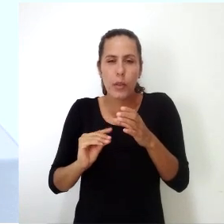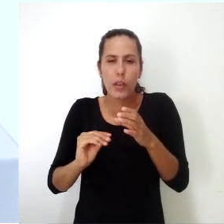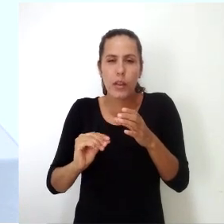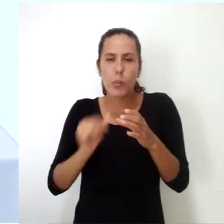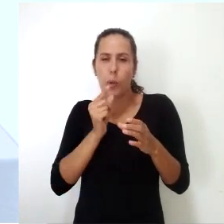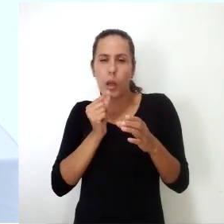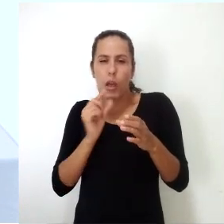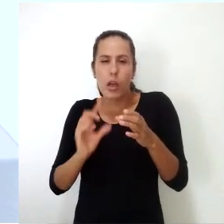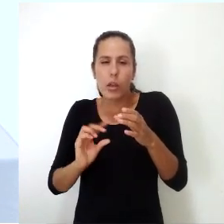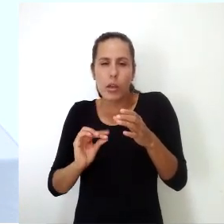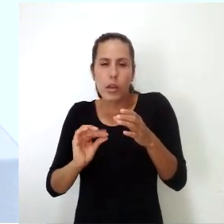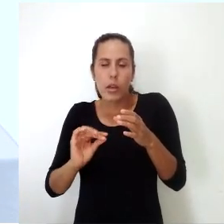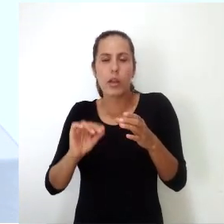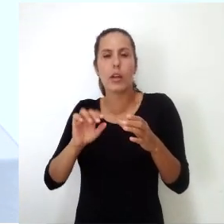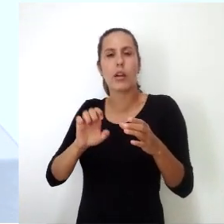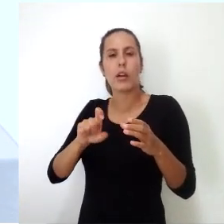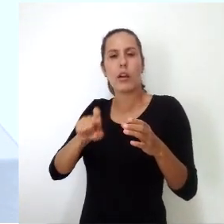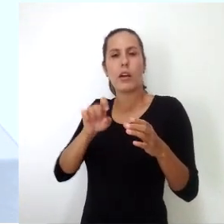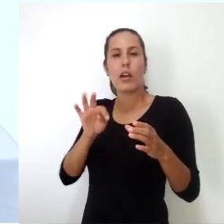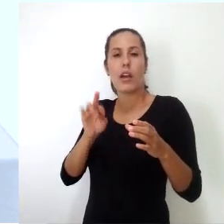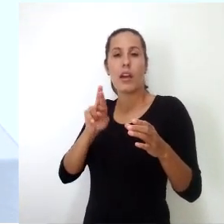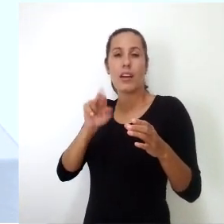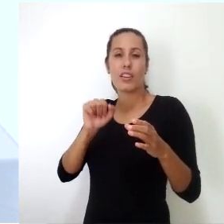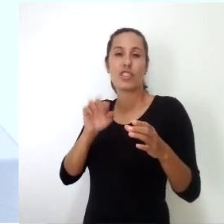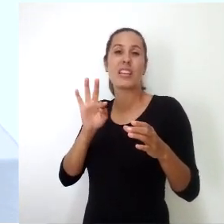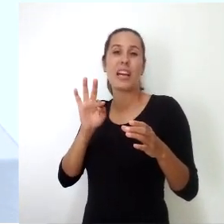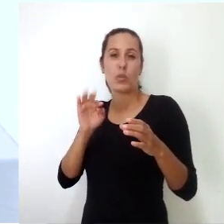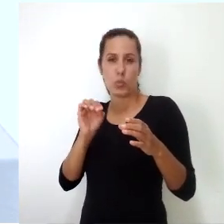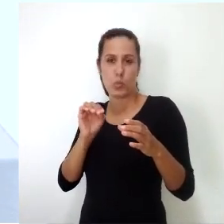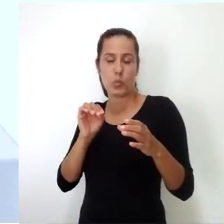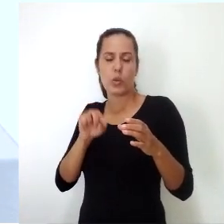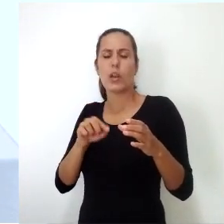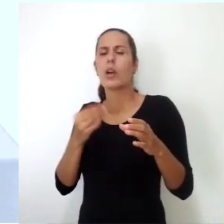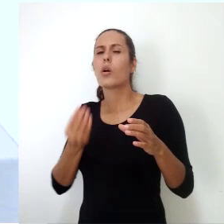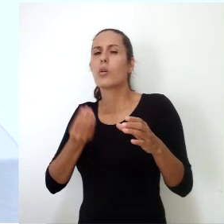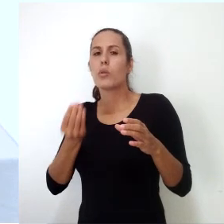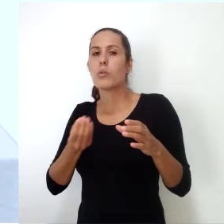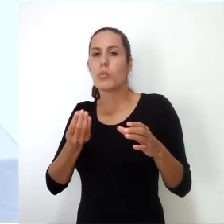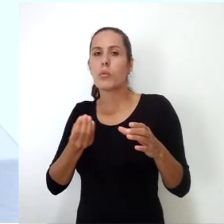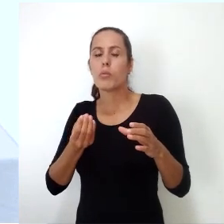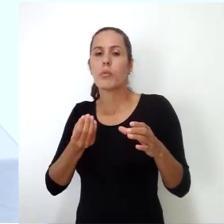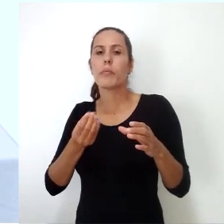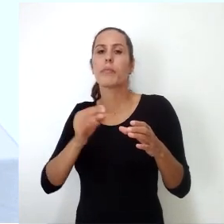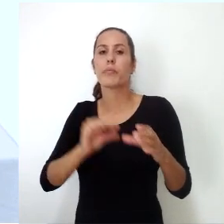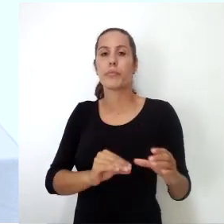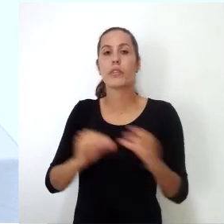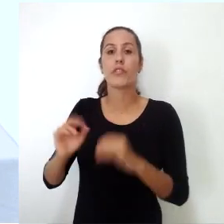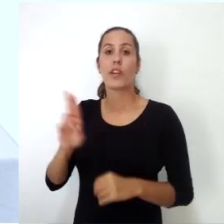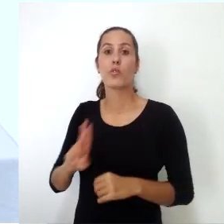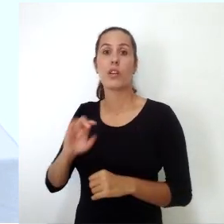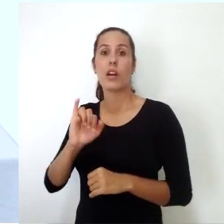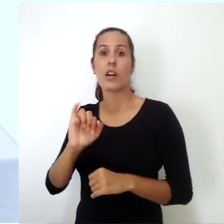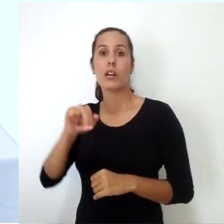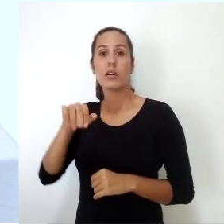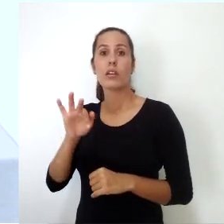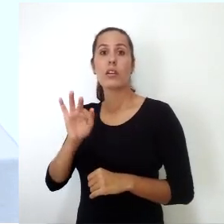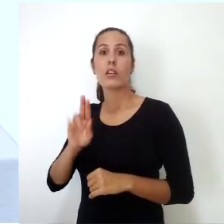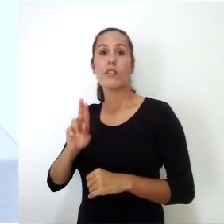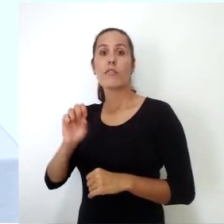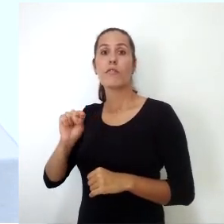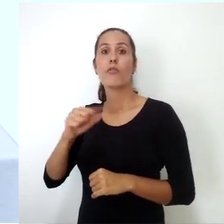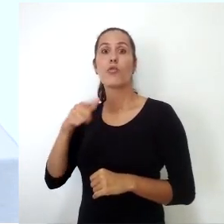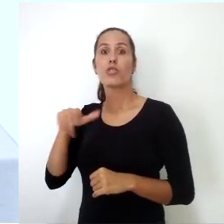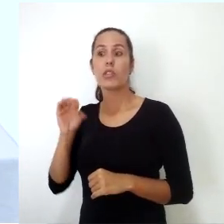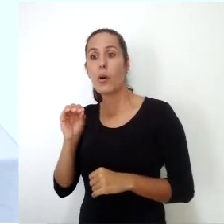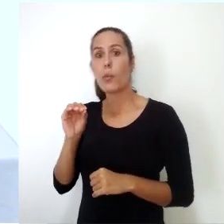pode extrair o extrato dela, né? E para extrair esse extrato, você pode fazer